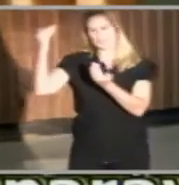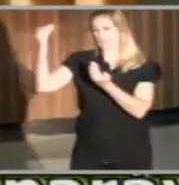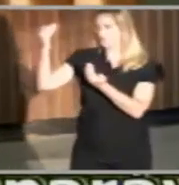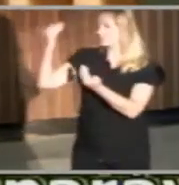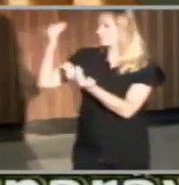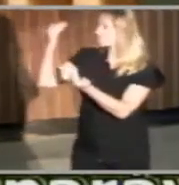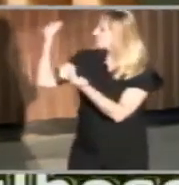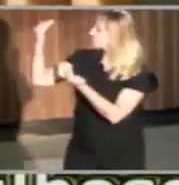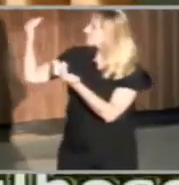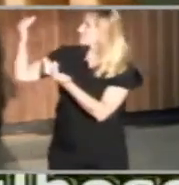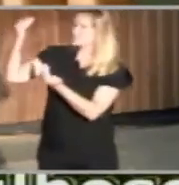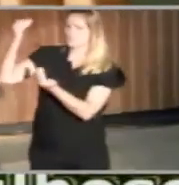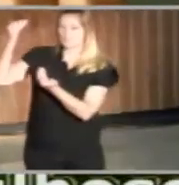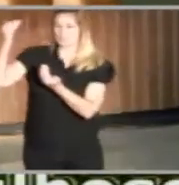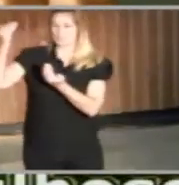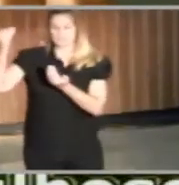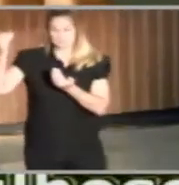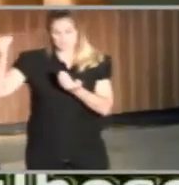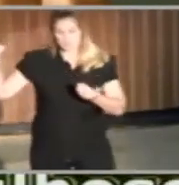incomparável